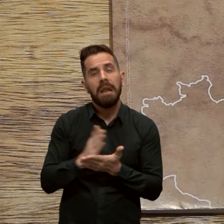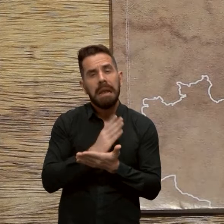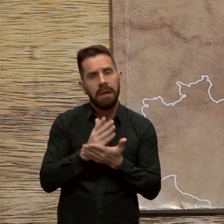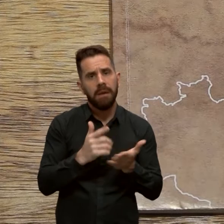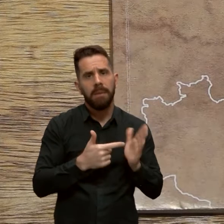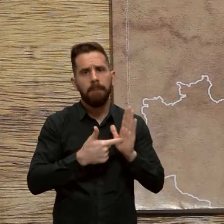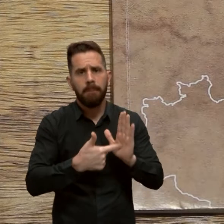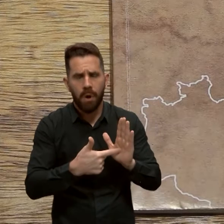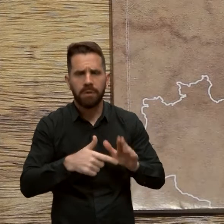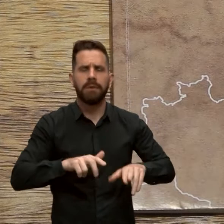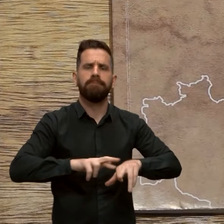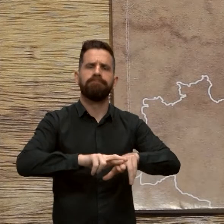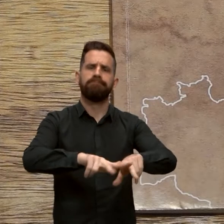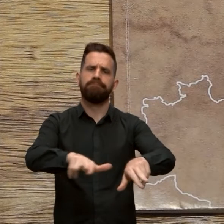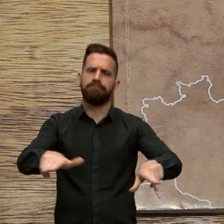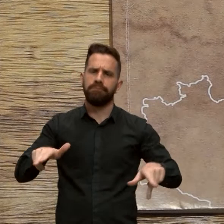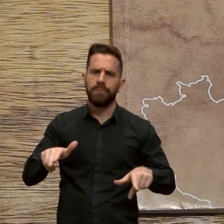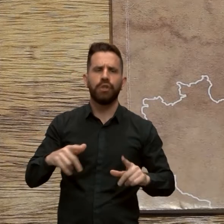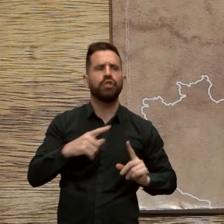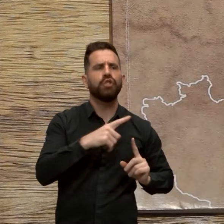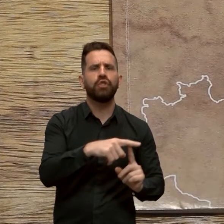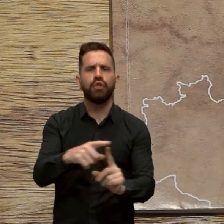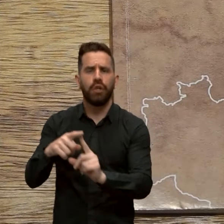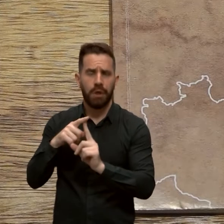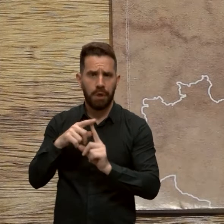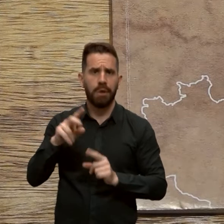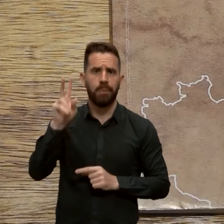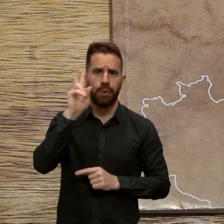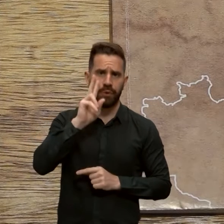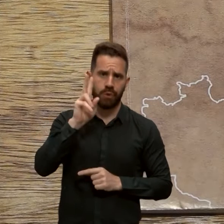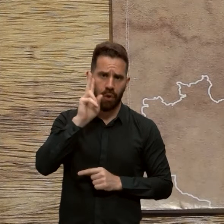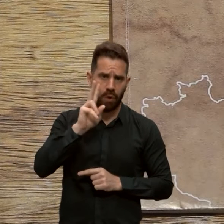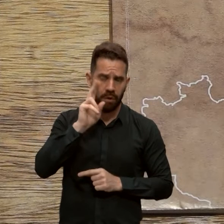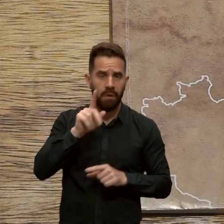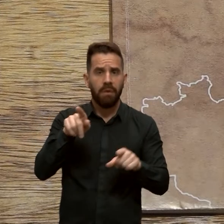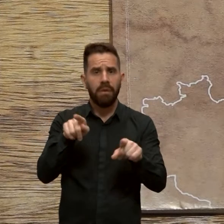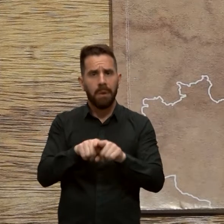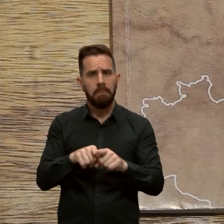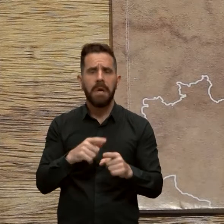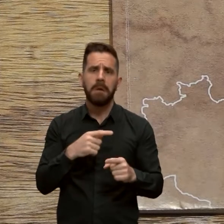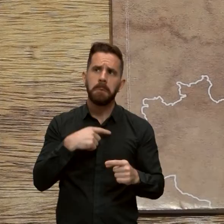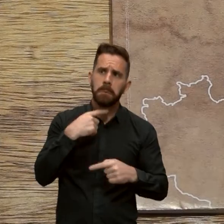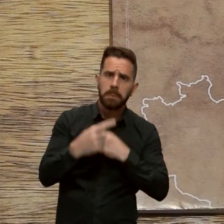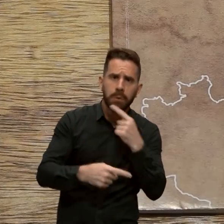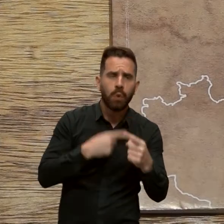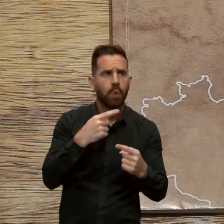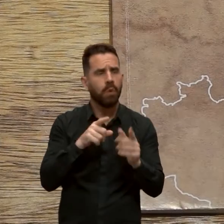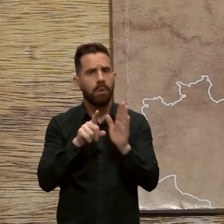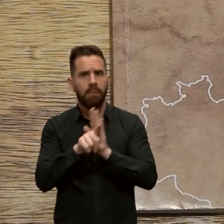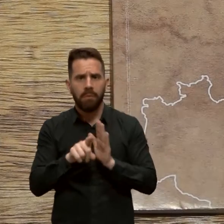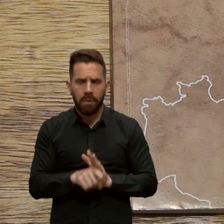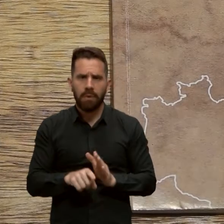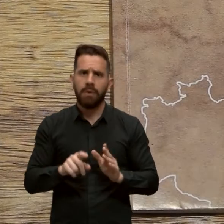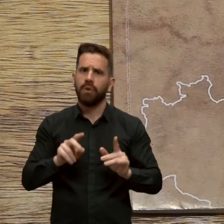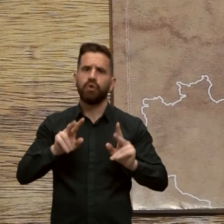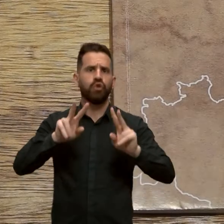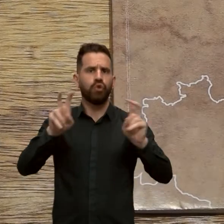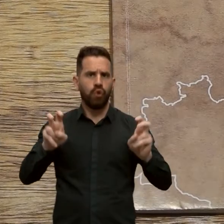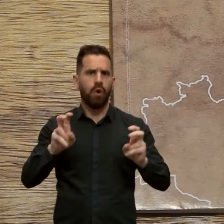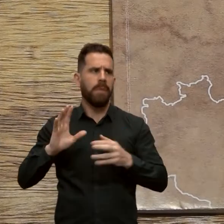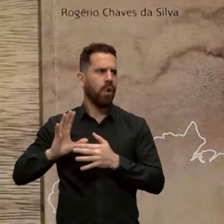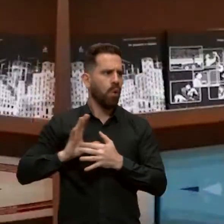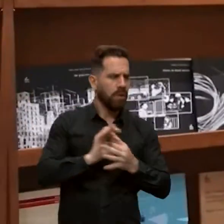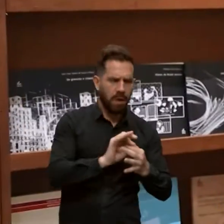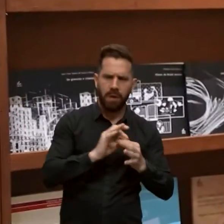sobre os diferentes tipos de história, a multiplicação dos questionamentos sobre os diversos e sobrepostos